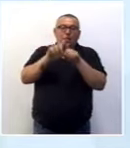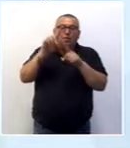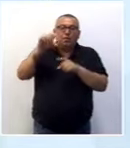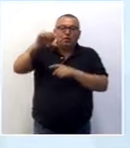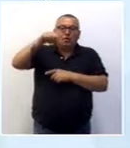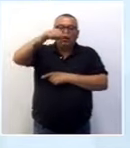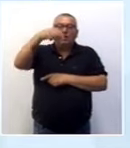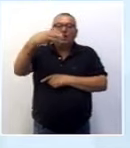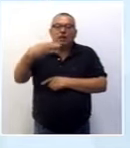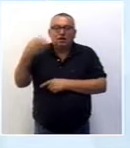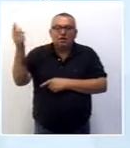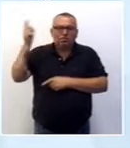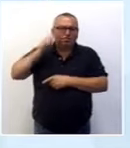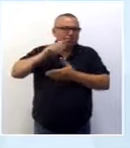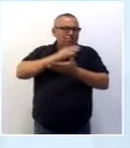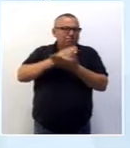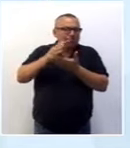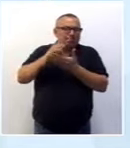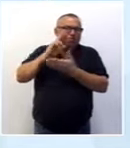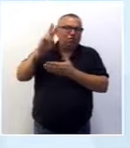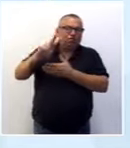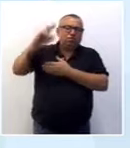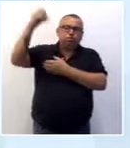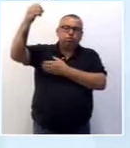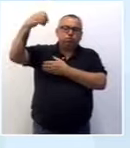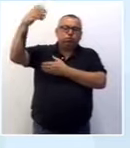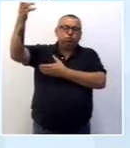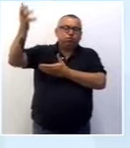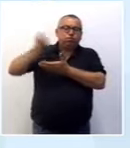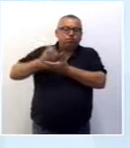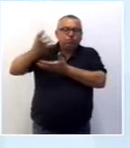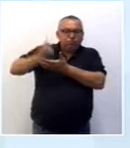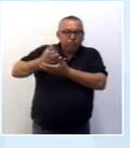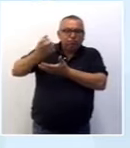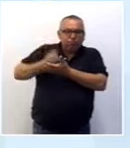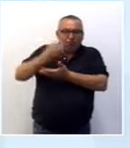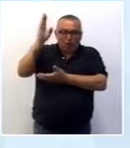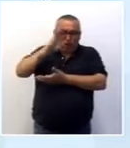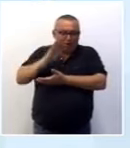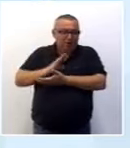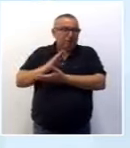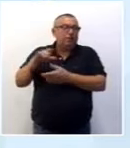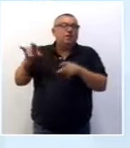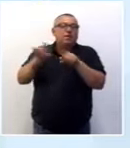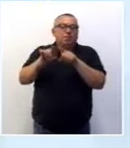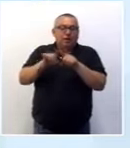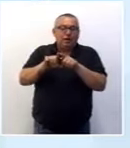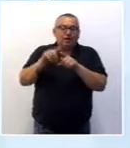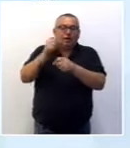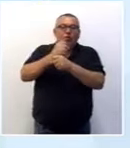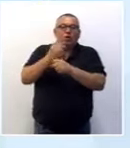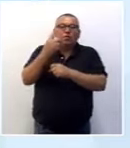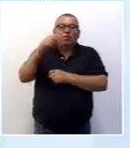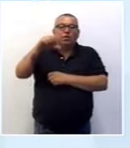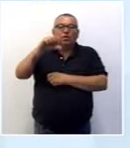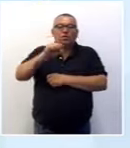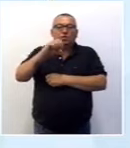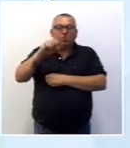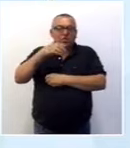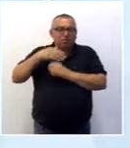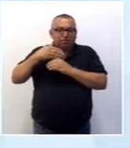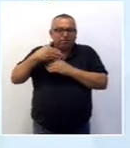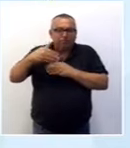o Brasil começou a receber essas imagens do Landsat, um termo de cooperação lá, né, com o Brasil. E na década de 80, também um